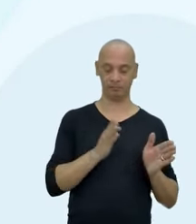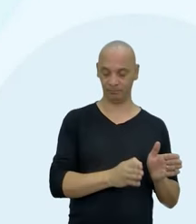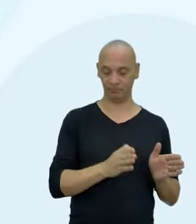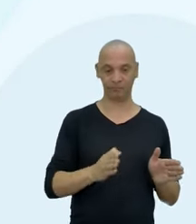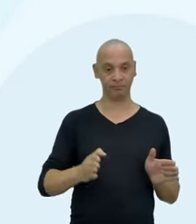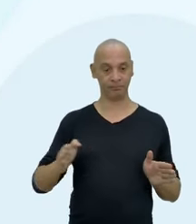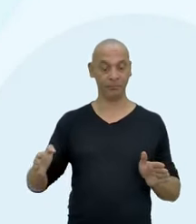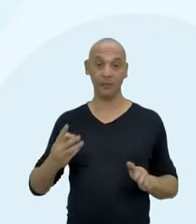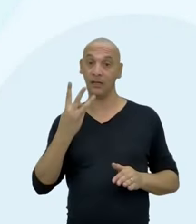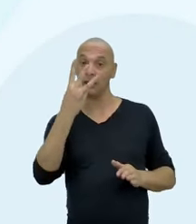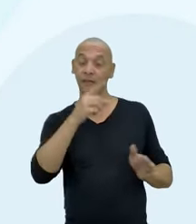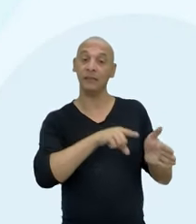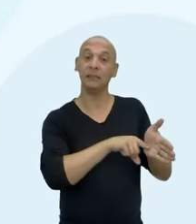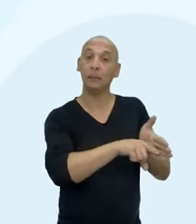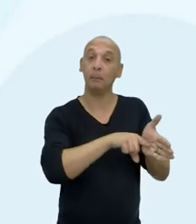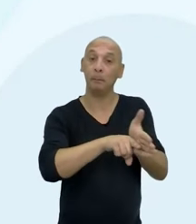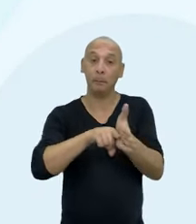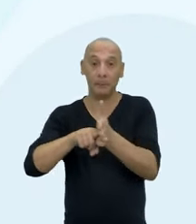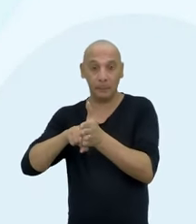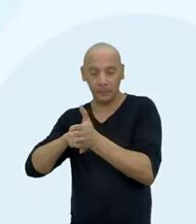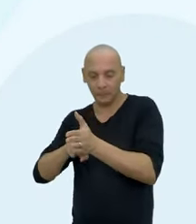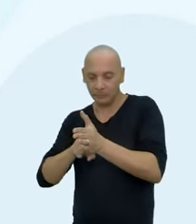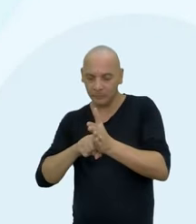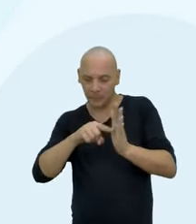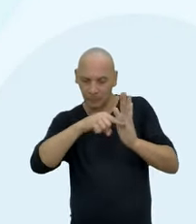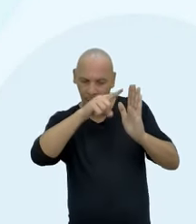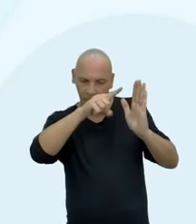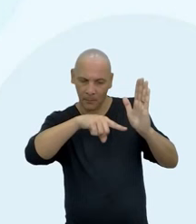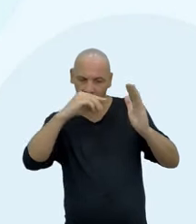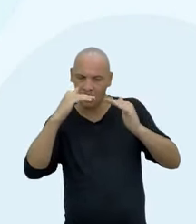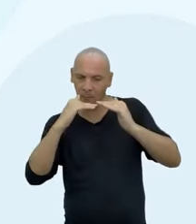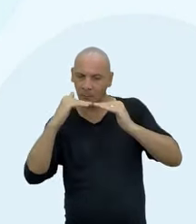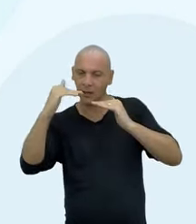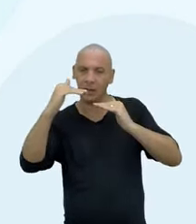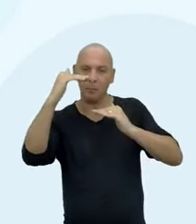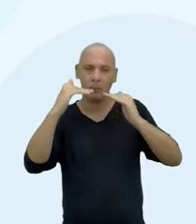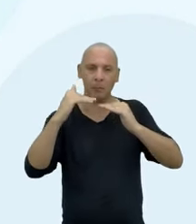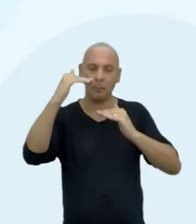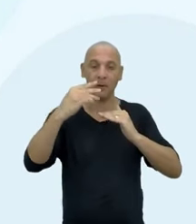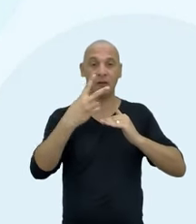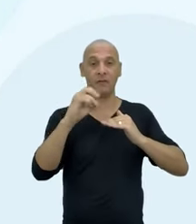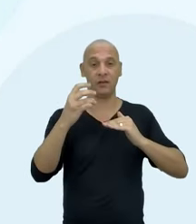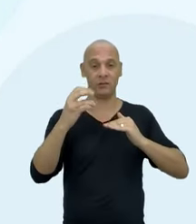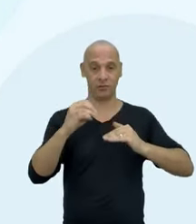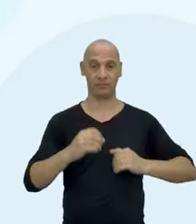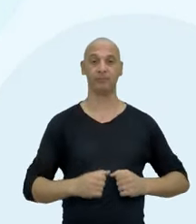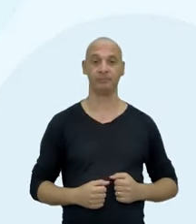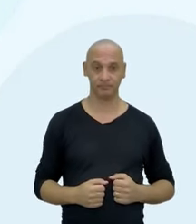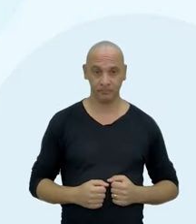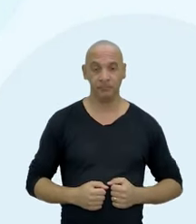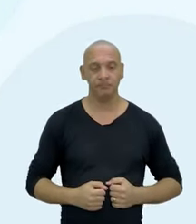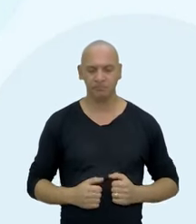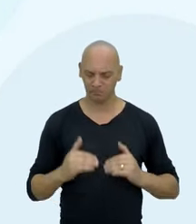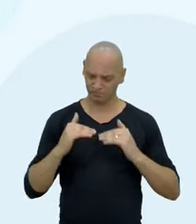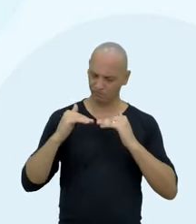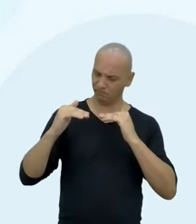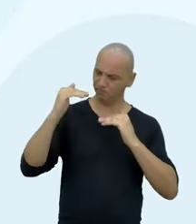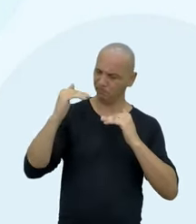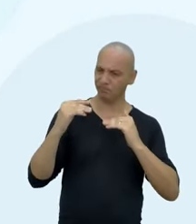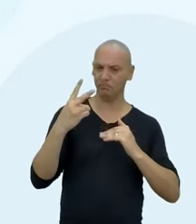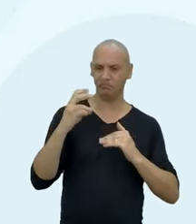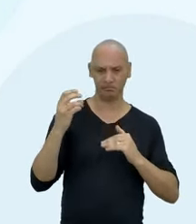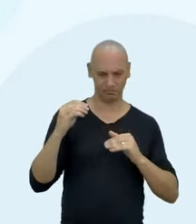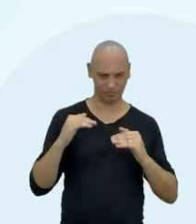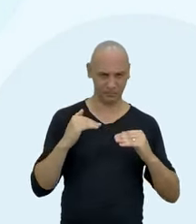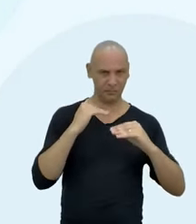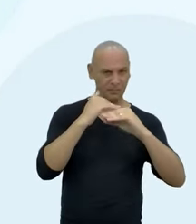as três pesquisas possui a média 20 então o fato de ter média 20 elas são